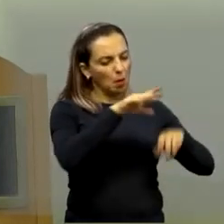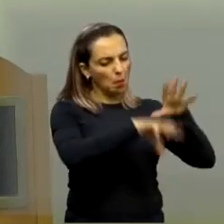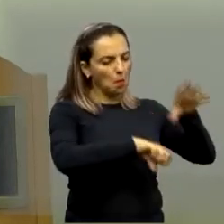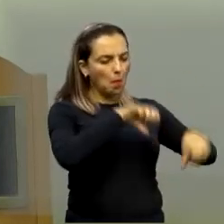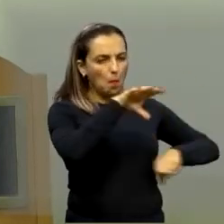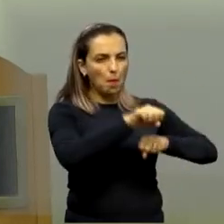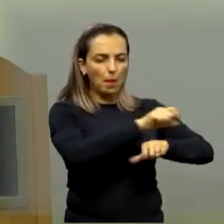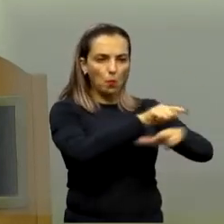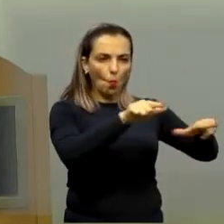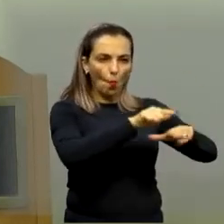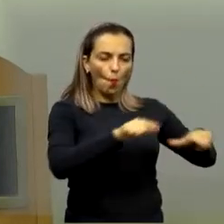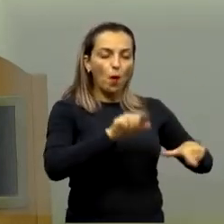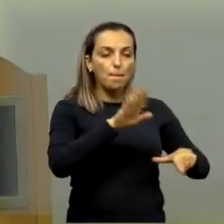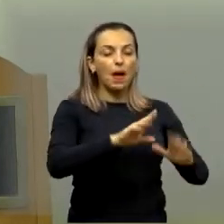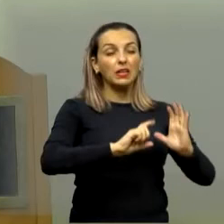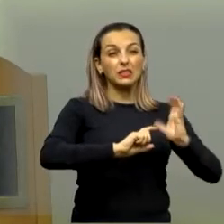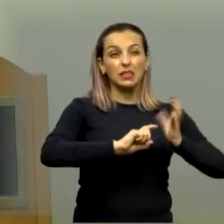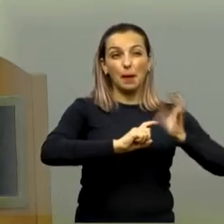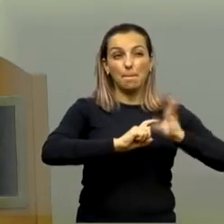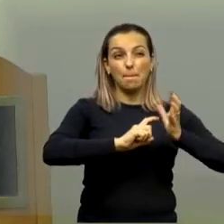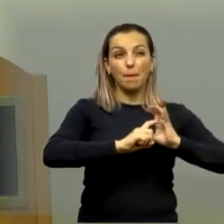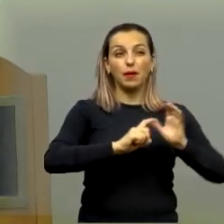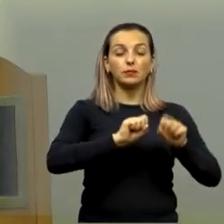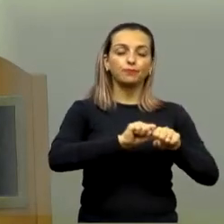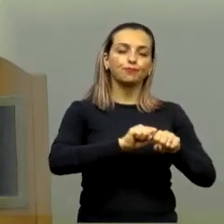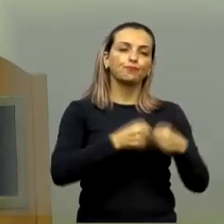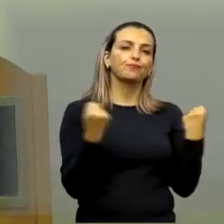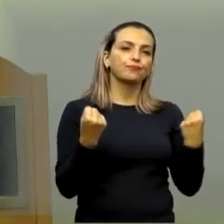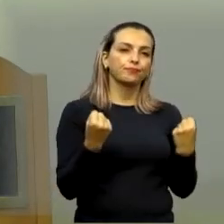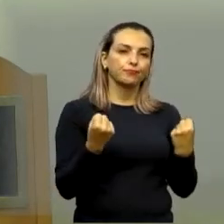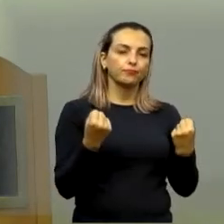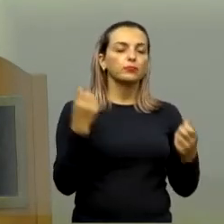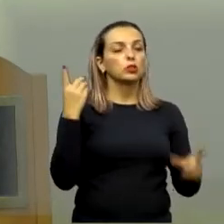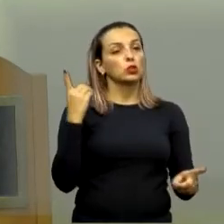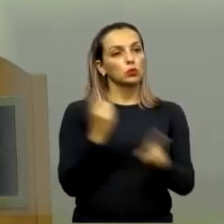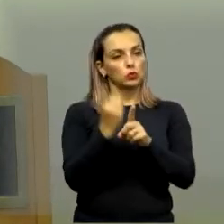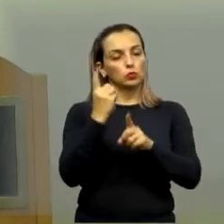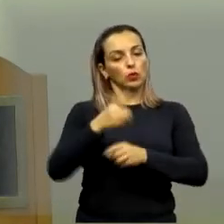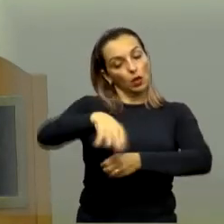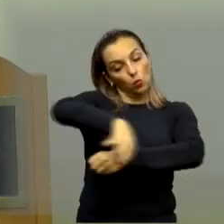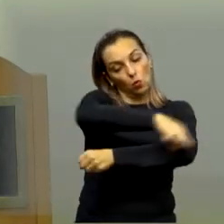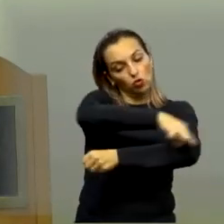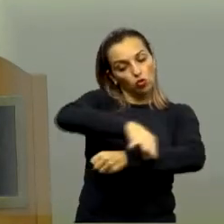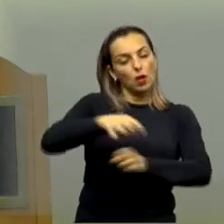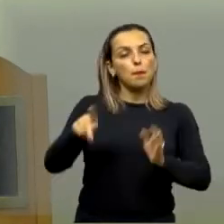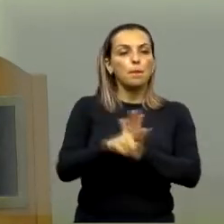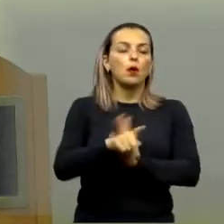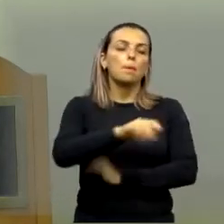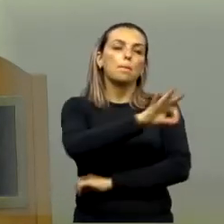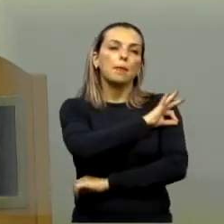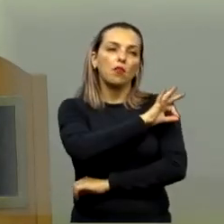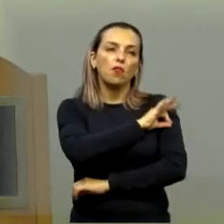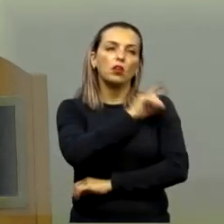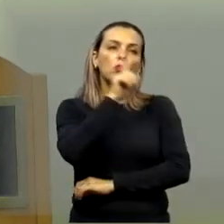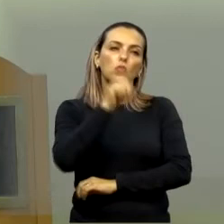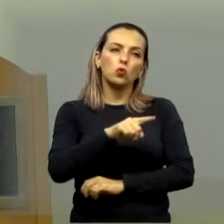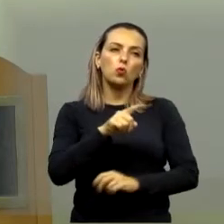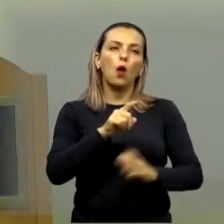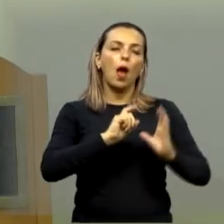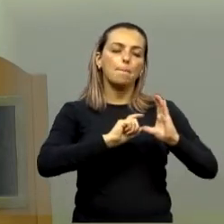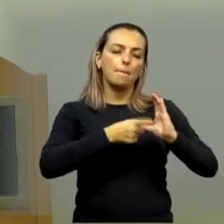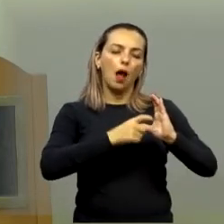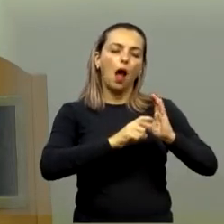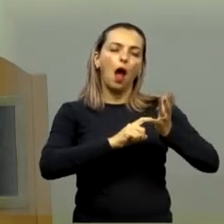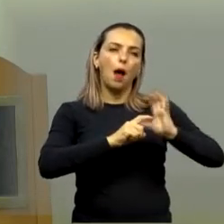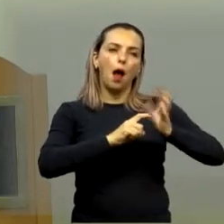infelizmente a máquina tava quebrada encontrei um engenheiro da prefeitura lá a máquina tava quebrada mas com certeza já arrumaram